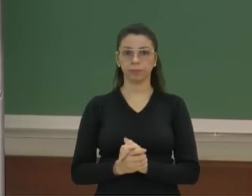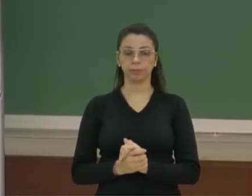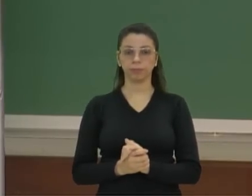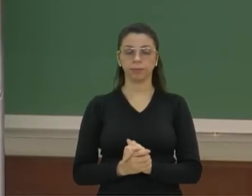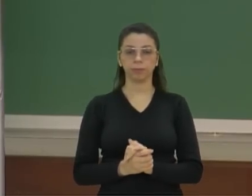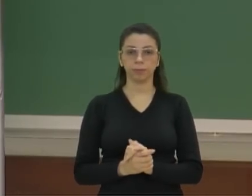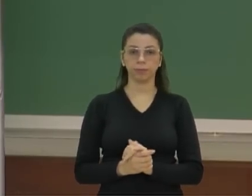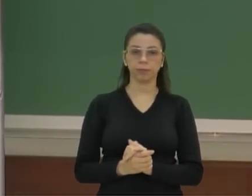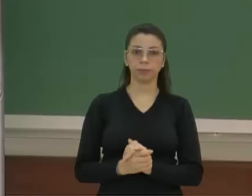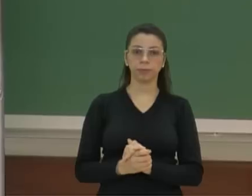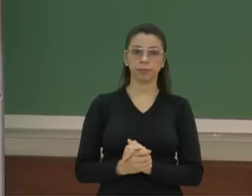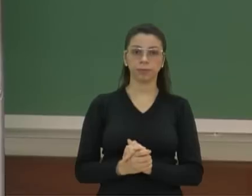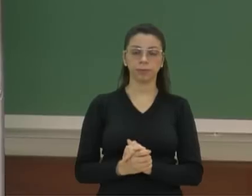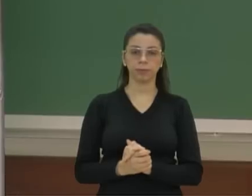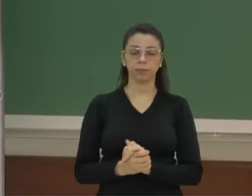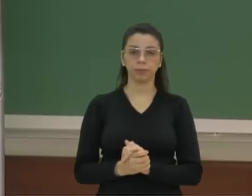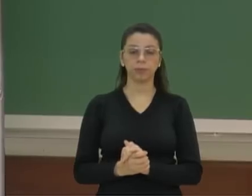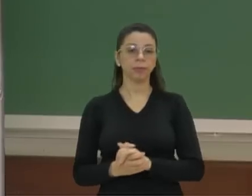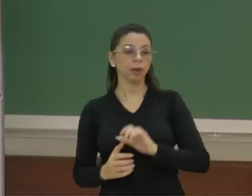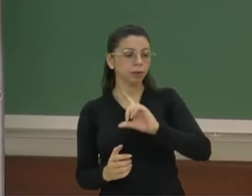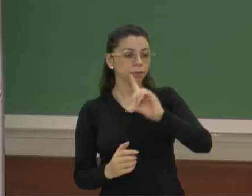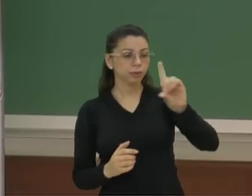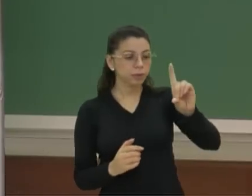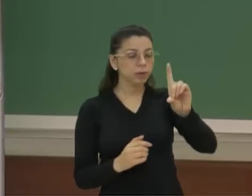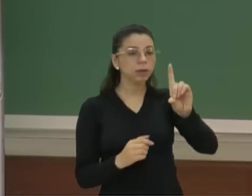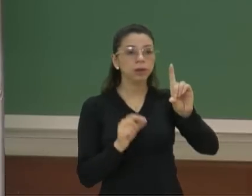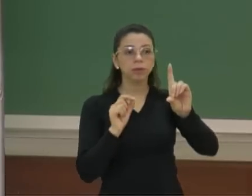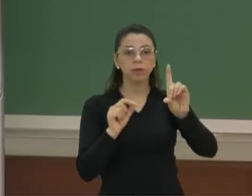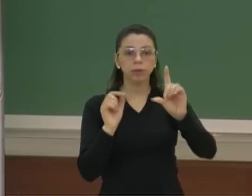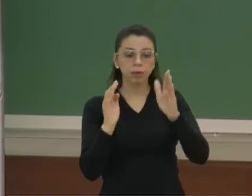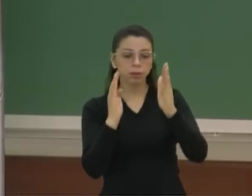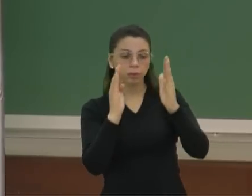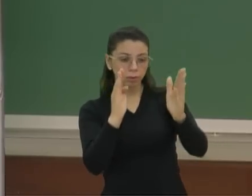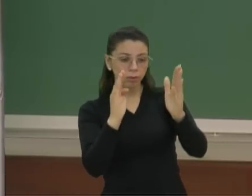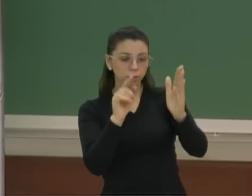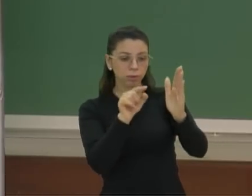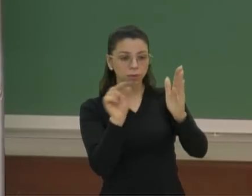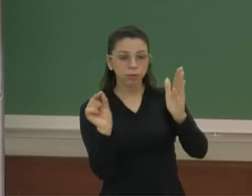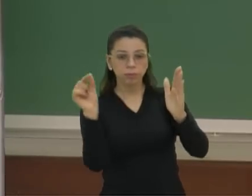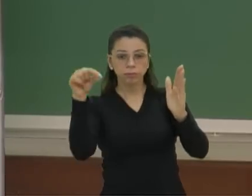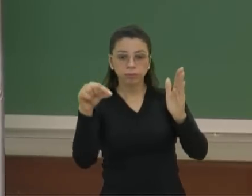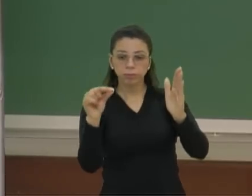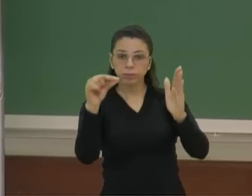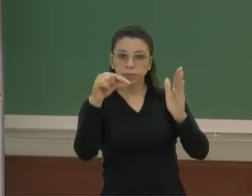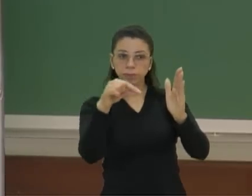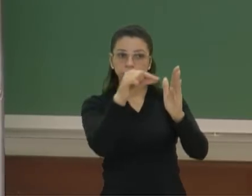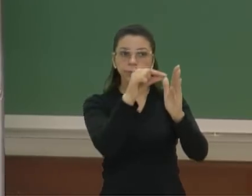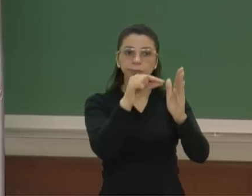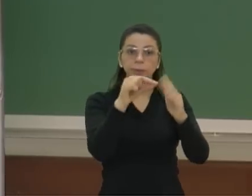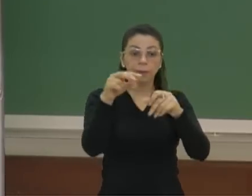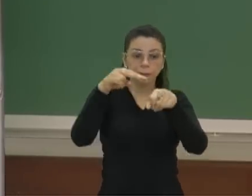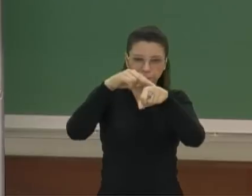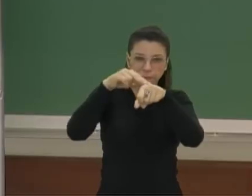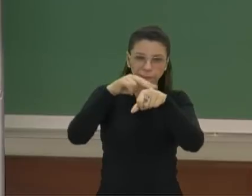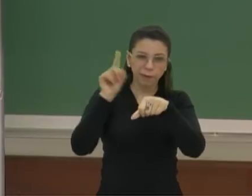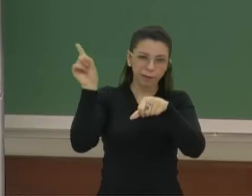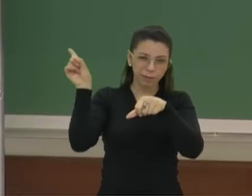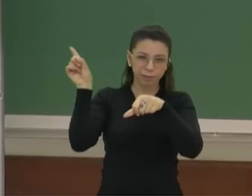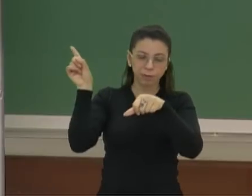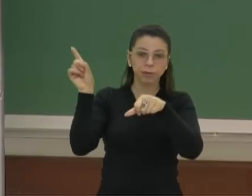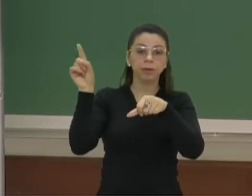tenho o pavilhão, canal auditivo, cheguei nessa estrutura aqui, ó, a primeira estrutura verde, é o